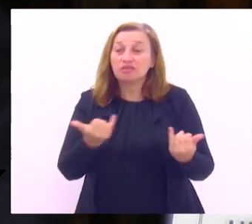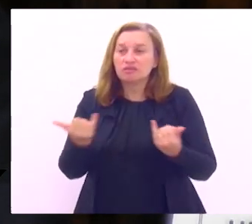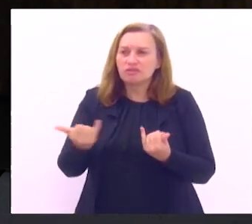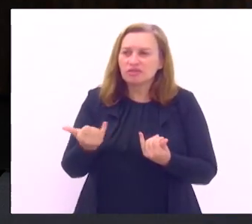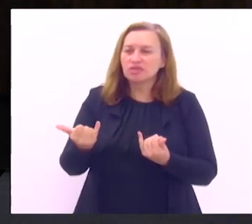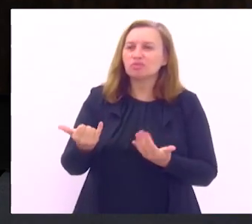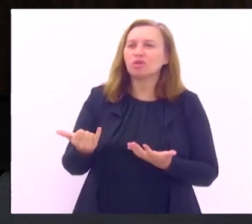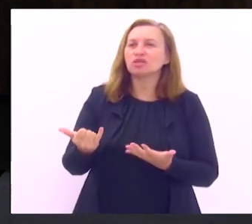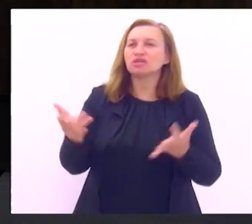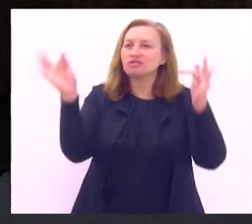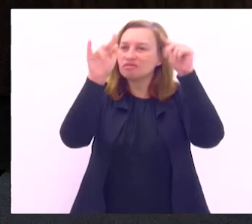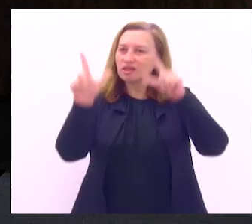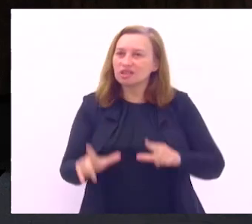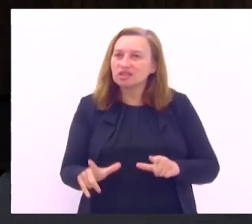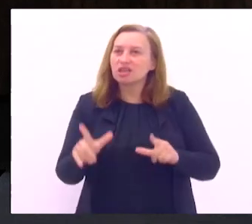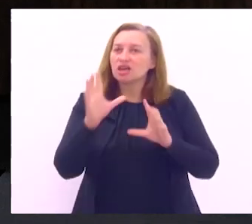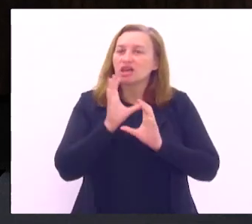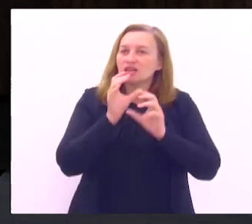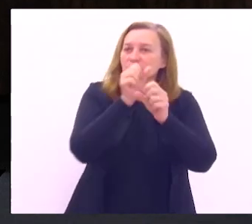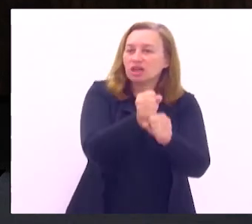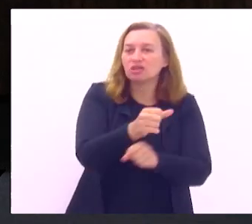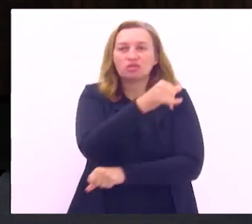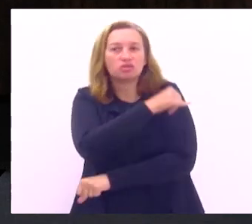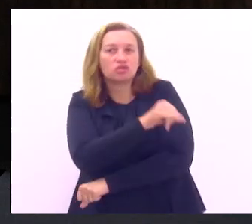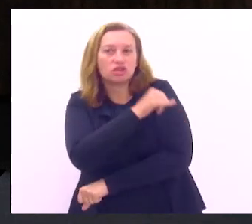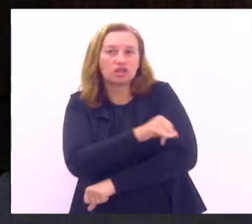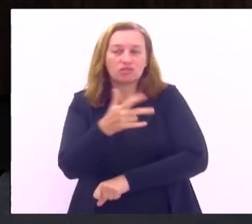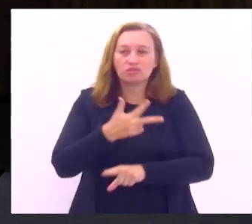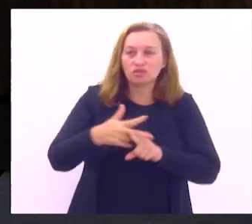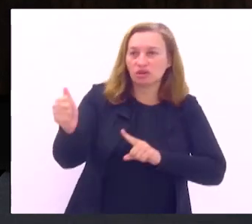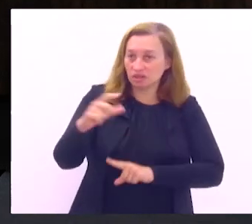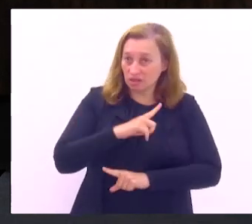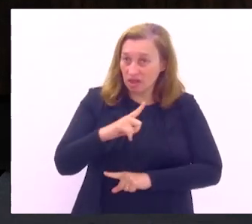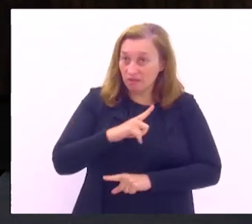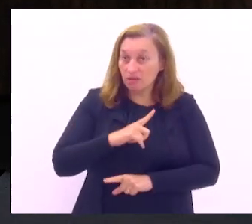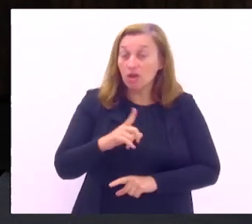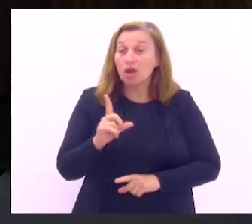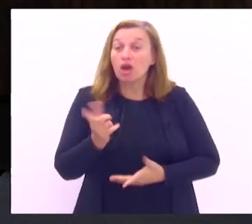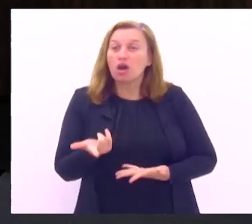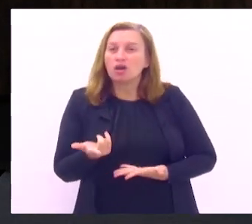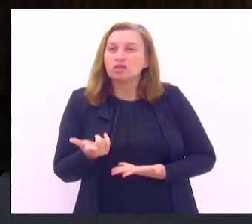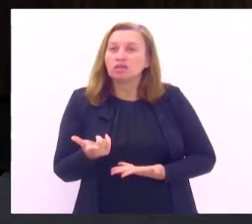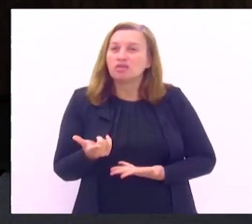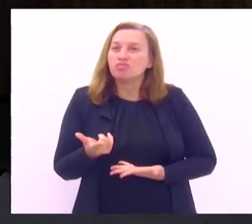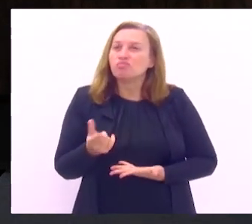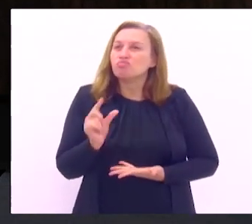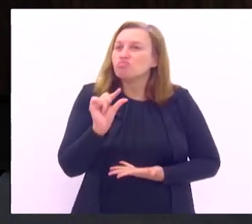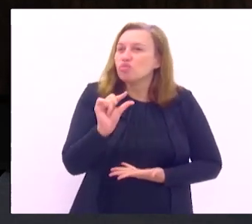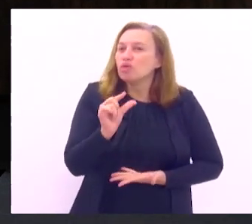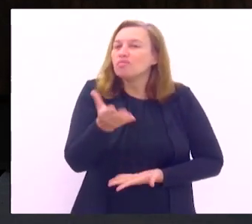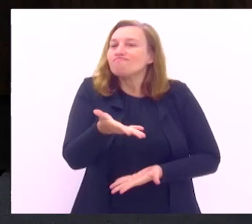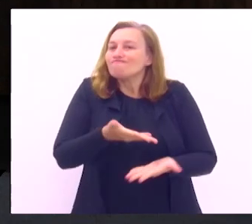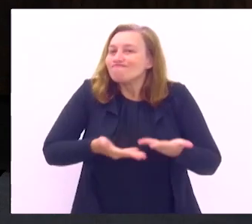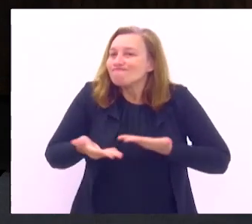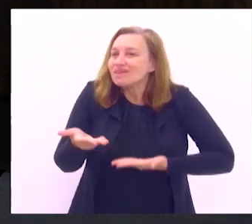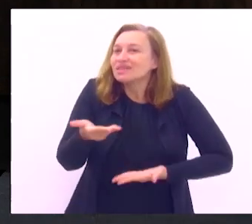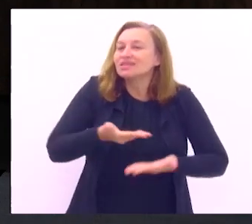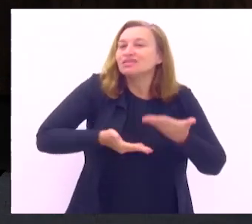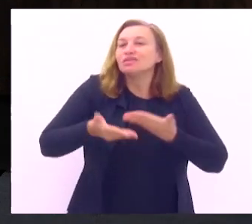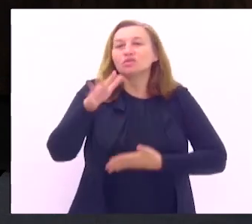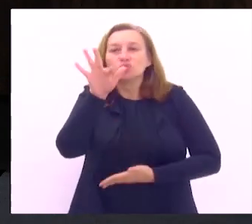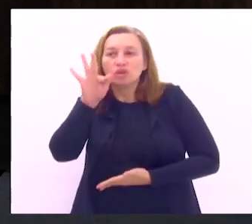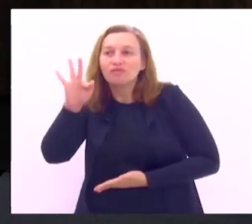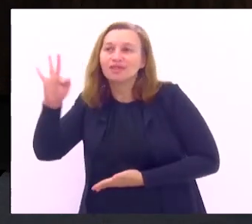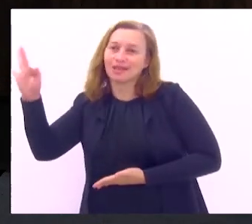felicidade pelo grande resultado que o Rio de Janeiro conquistou. E isso tem uma pequena participação, parcela, da